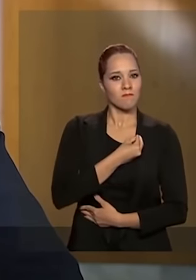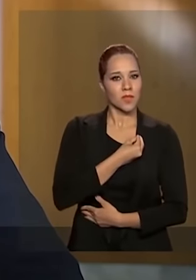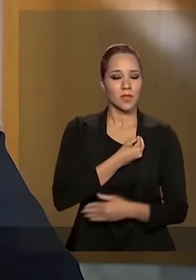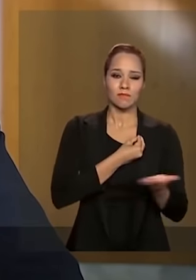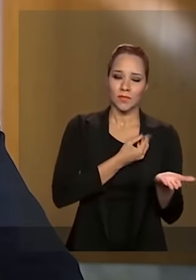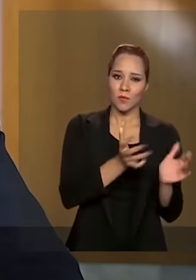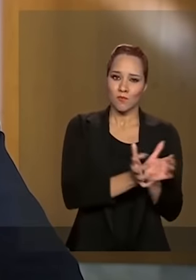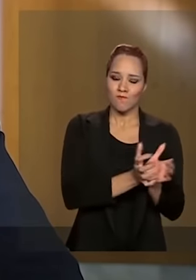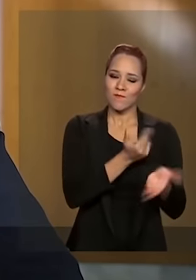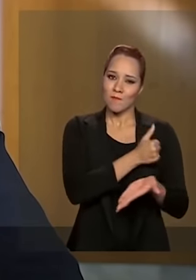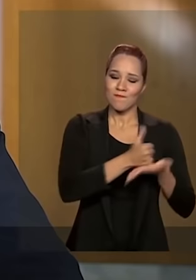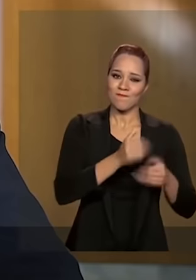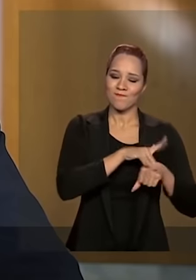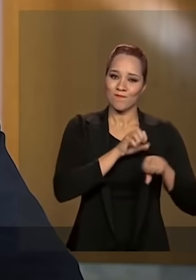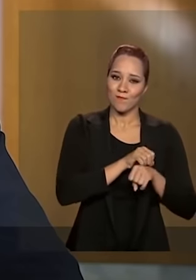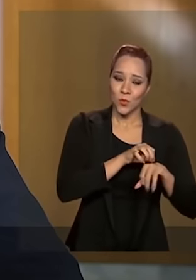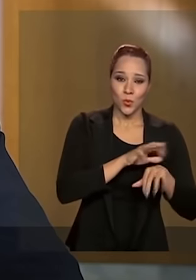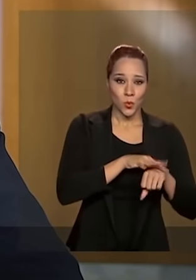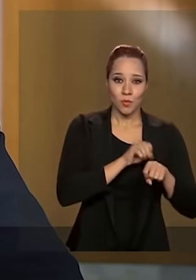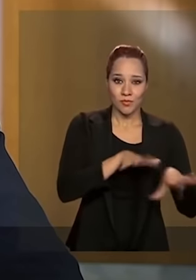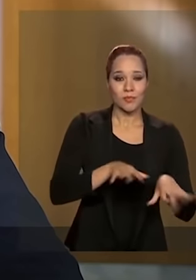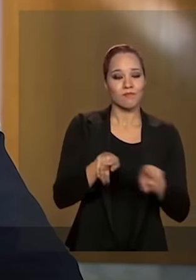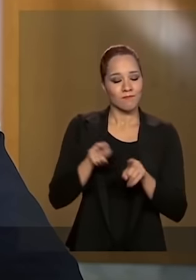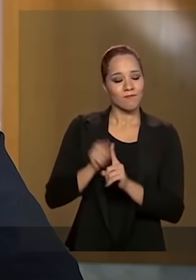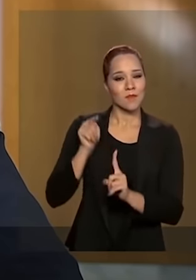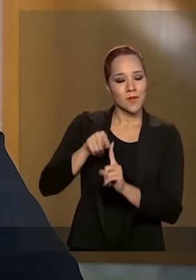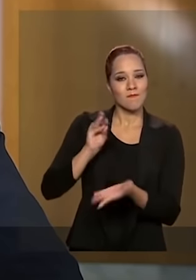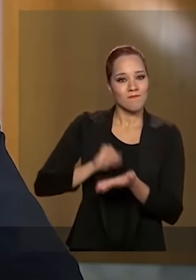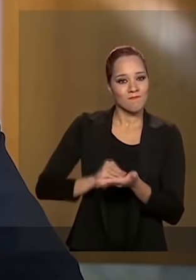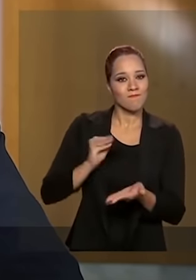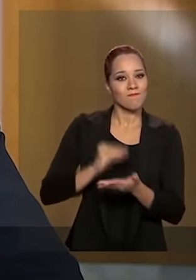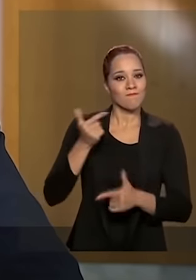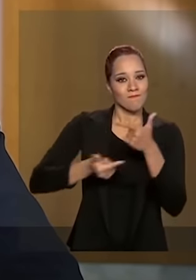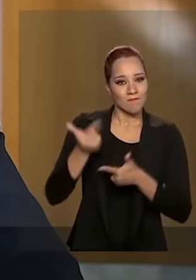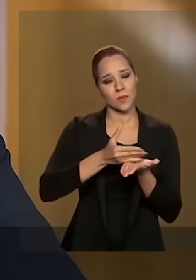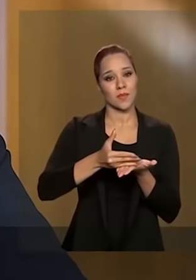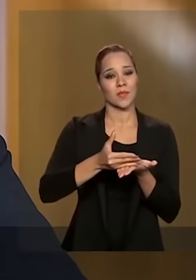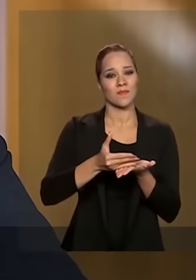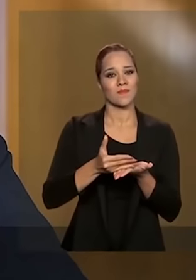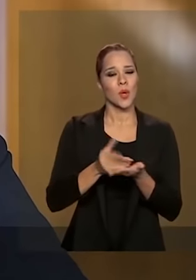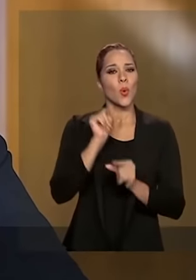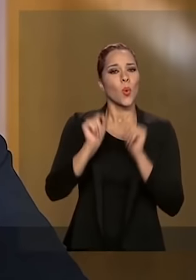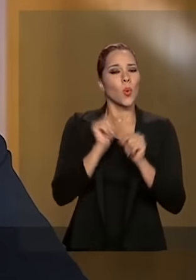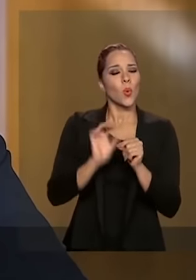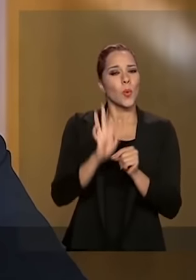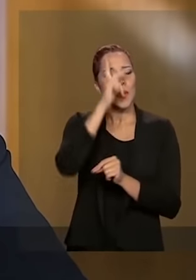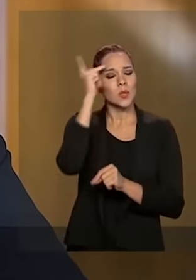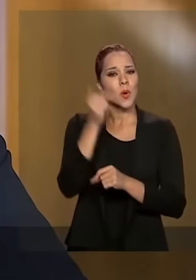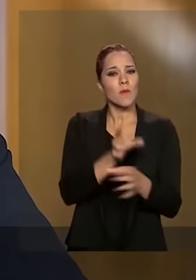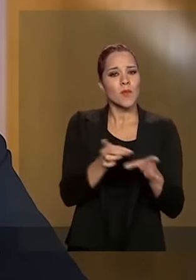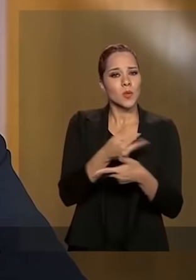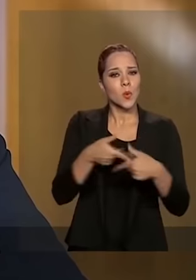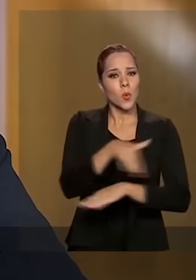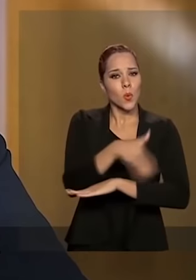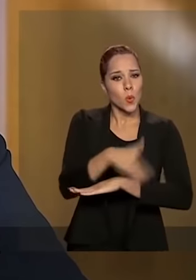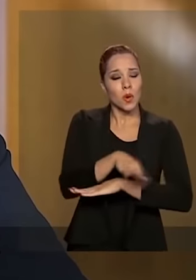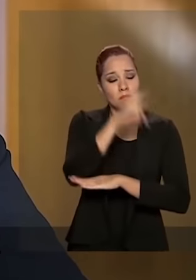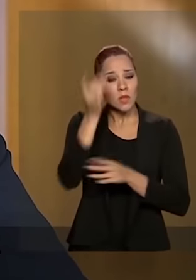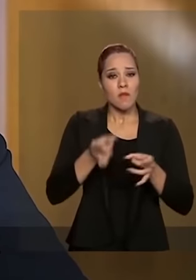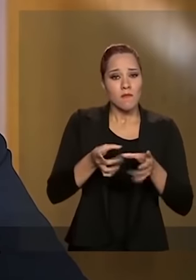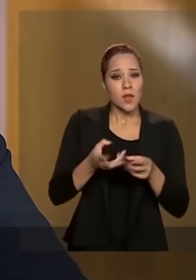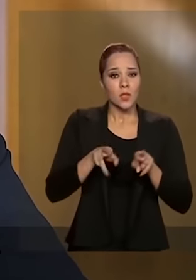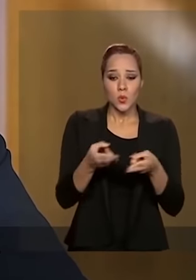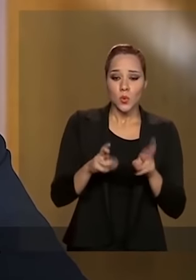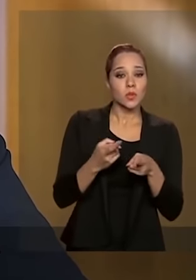tanto aqui perderemos pela academia quanto aquela que serão atingidas pelo emprego de violência e o que será do cabelo do ambulante do